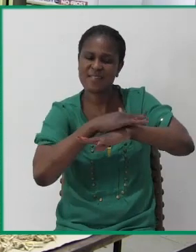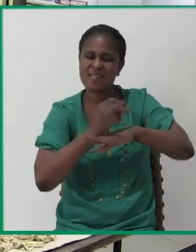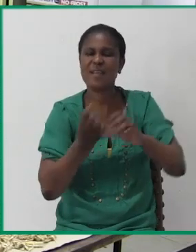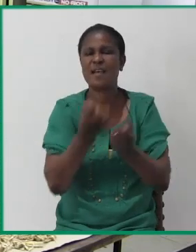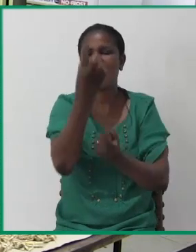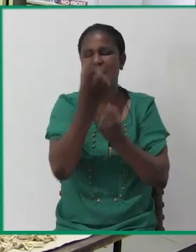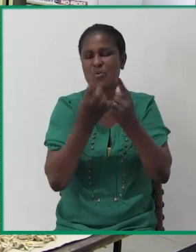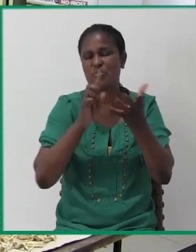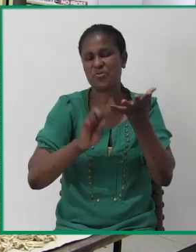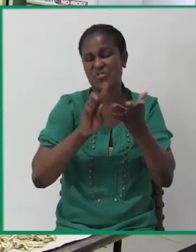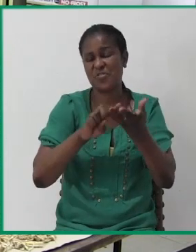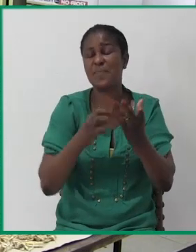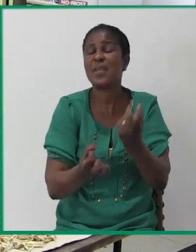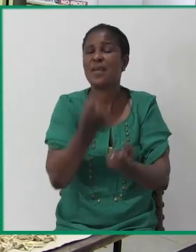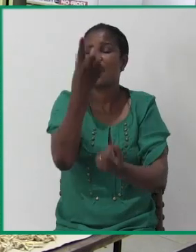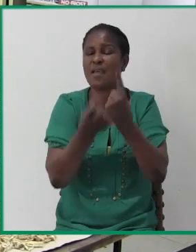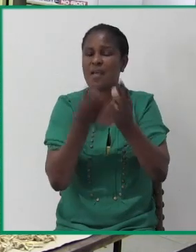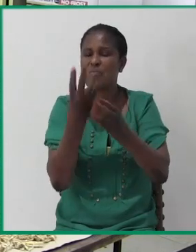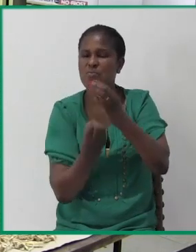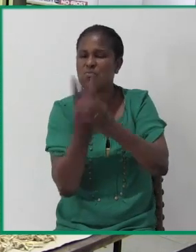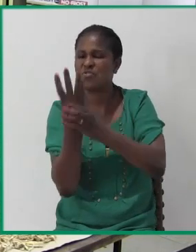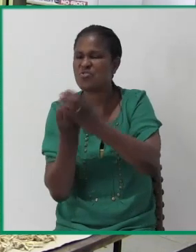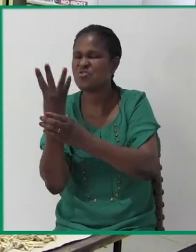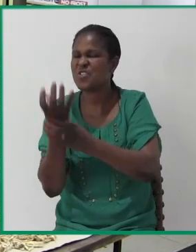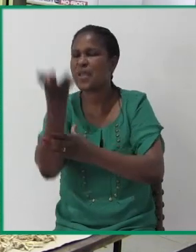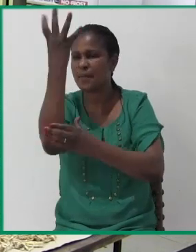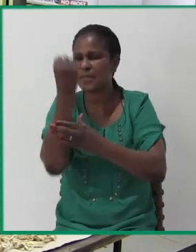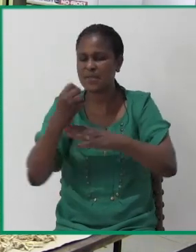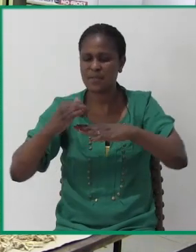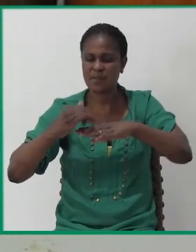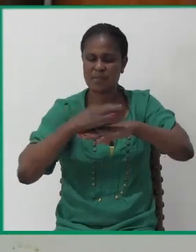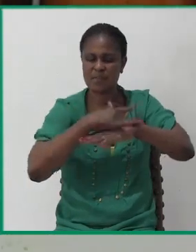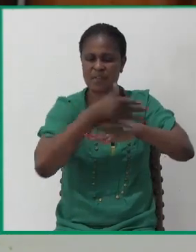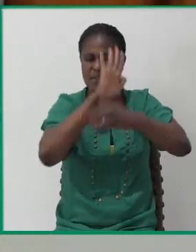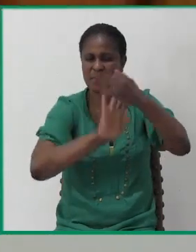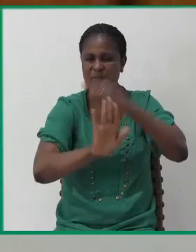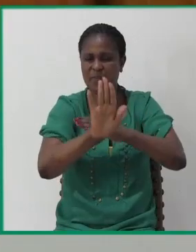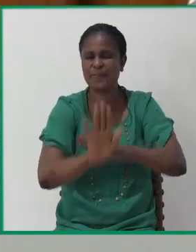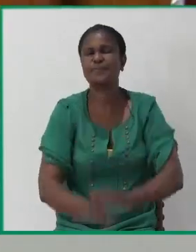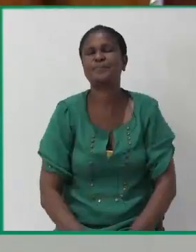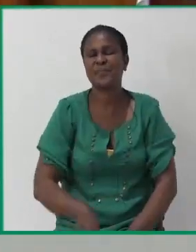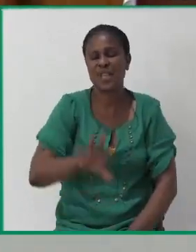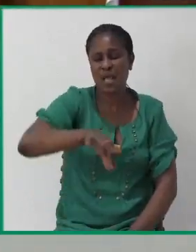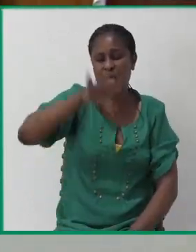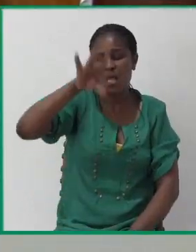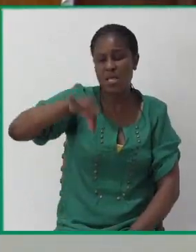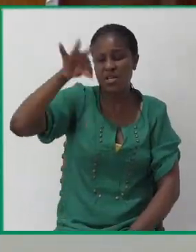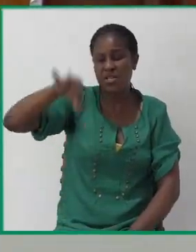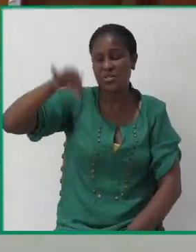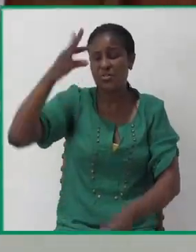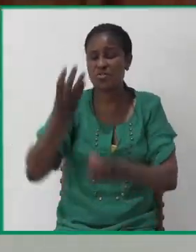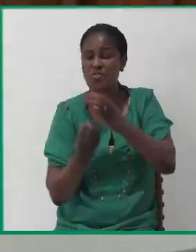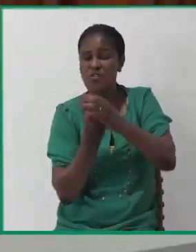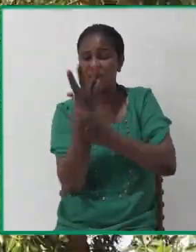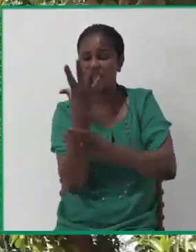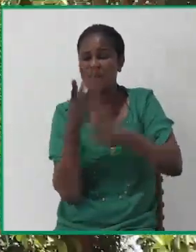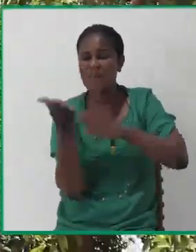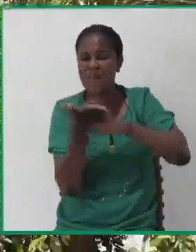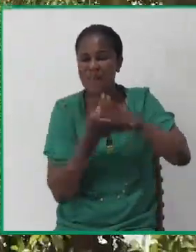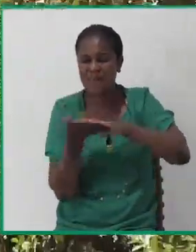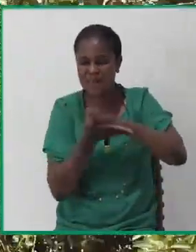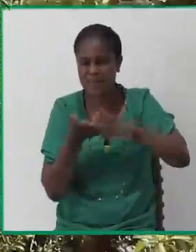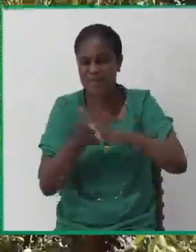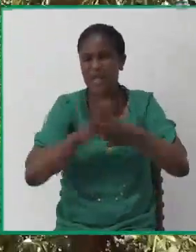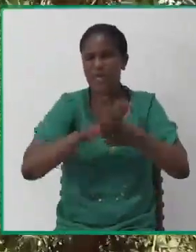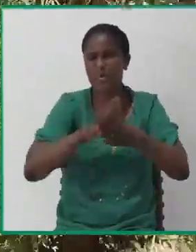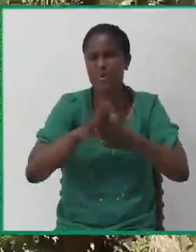E há certas plantas aqui em Moçambique que também inibem um vírus. A seleção das plantas baseia-se no uso